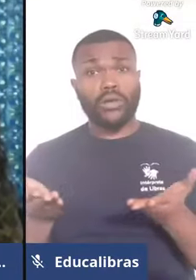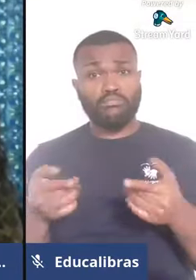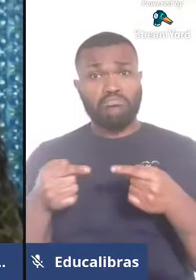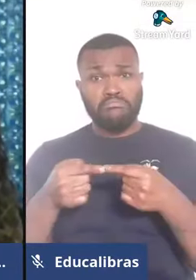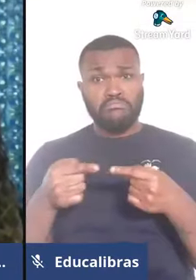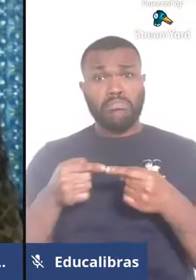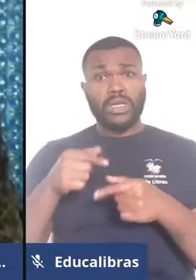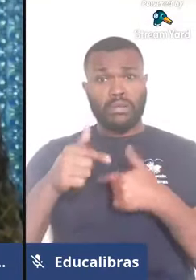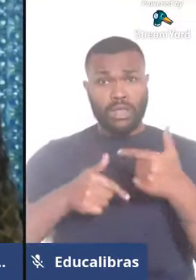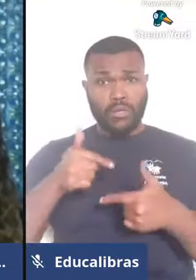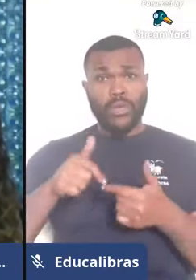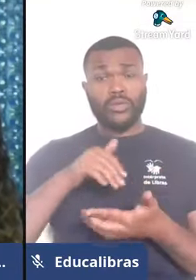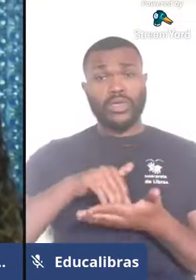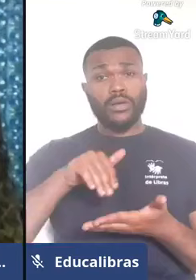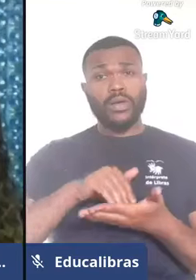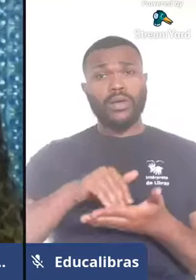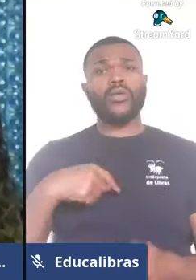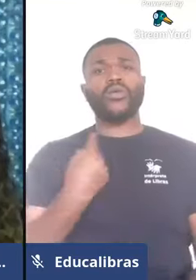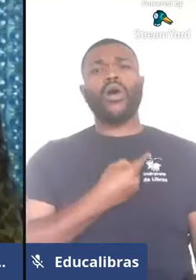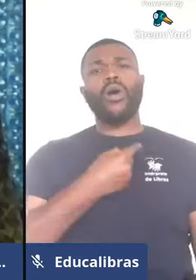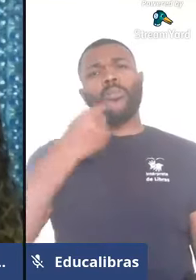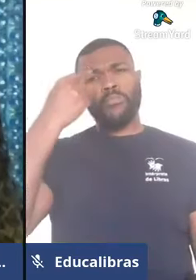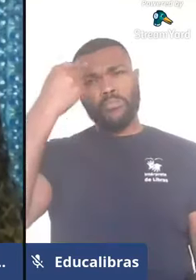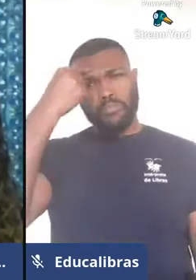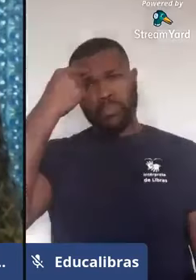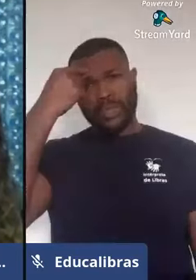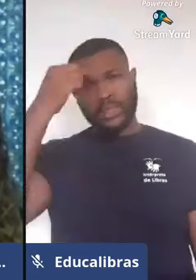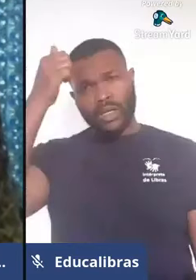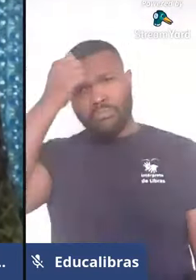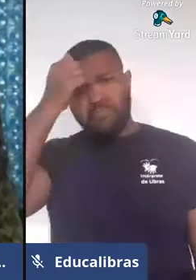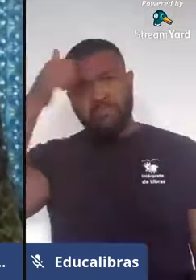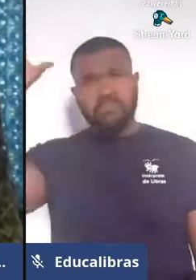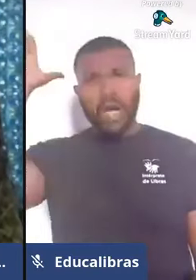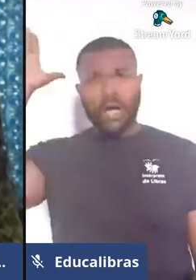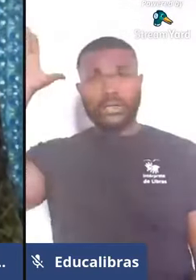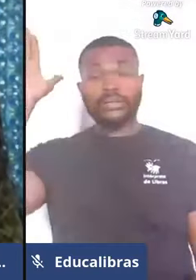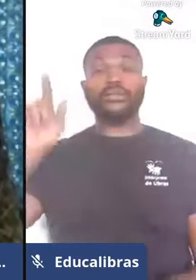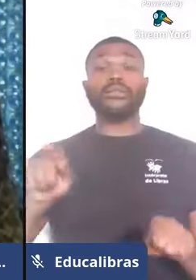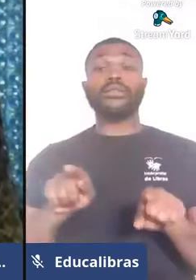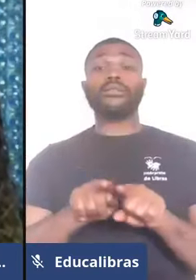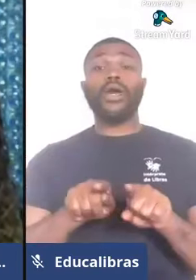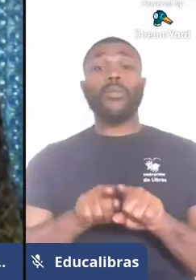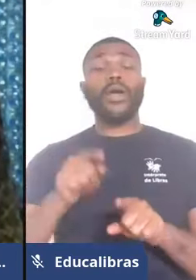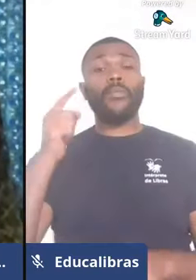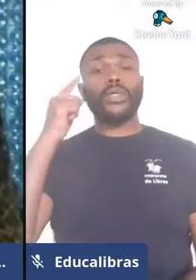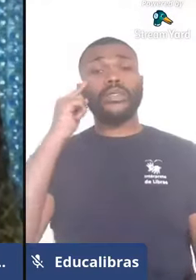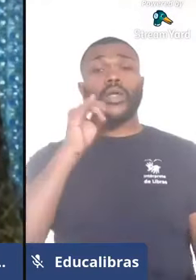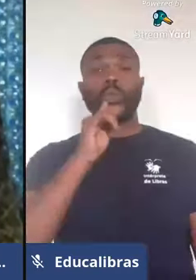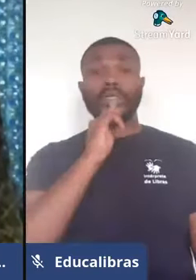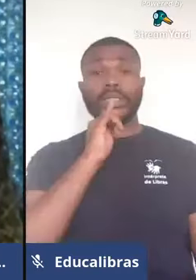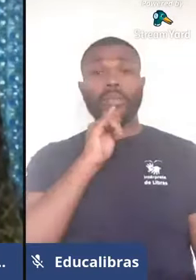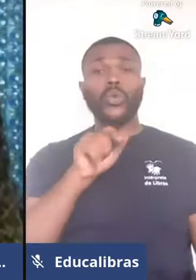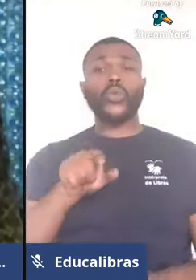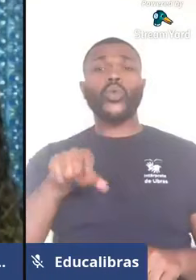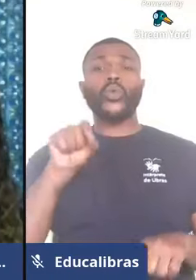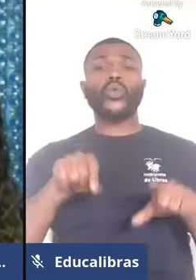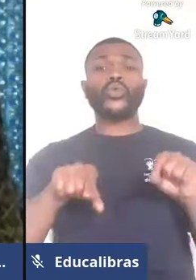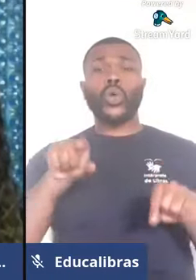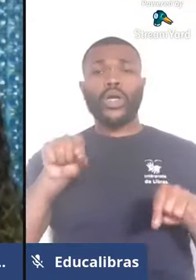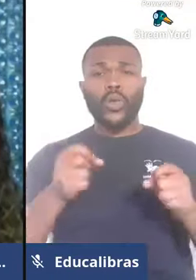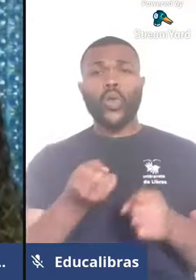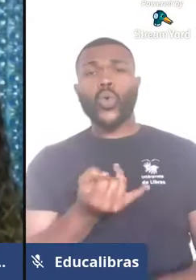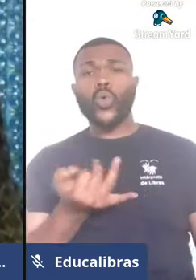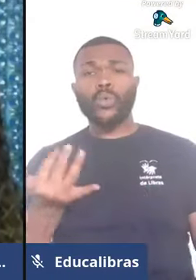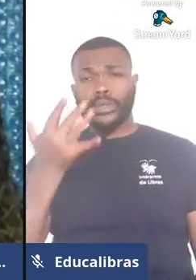está pensando de forma mais ampla, né? Pensando também, quando fez essa seleção de pessoas, pensando